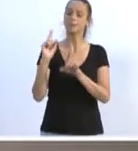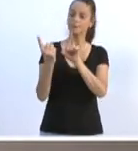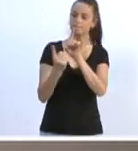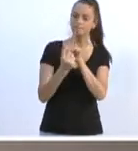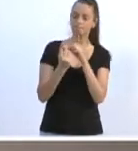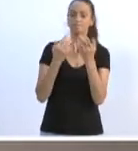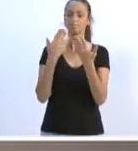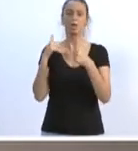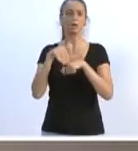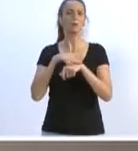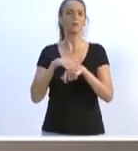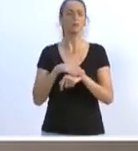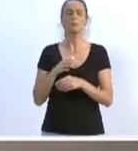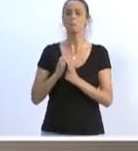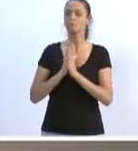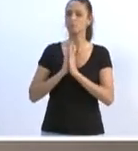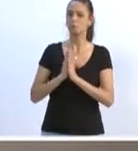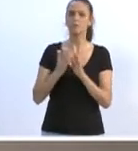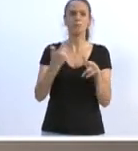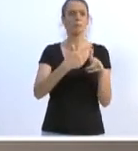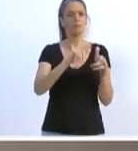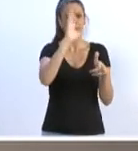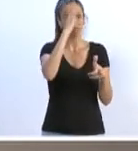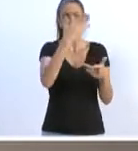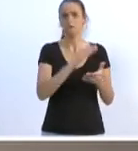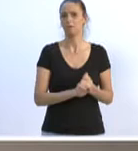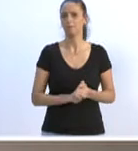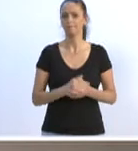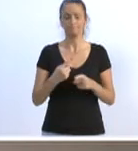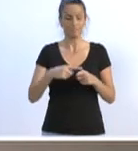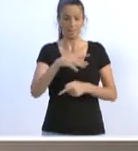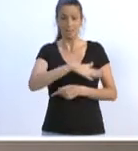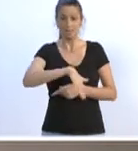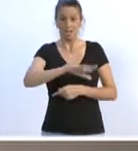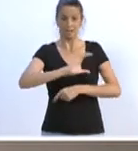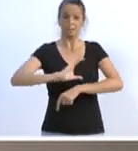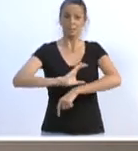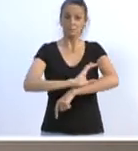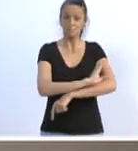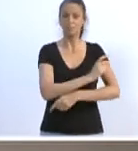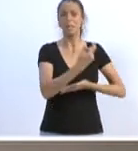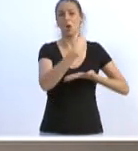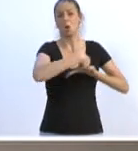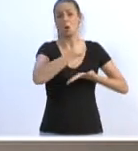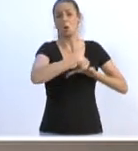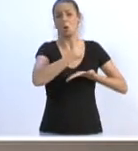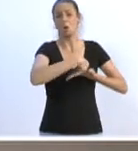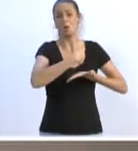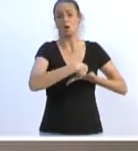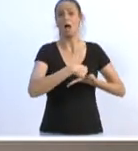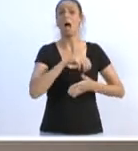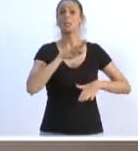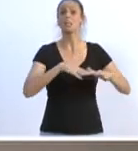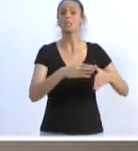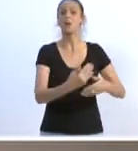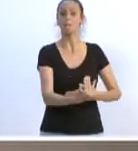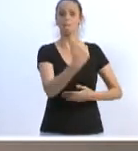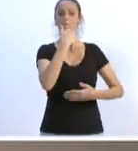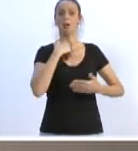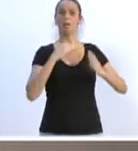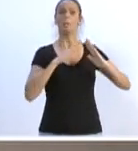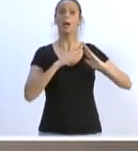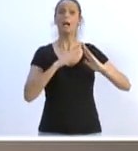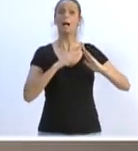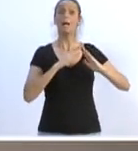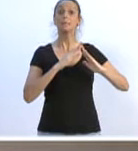solução porque o pessoal da nossa região a da itoupava central eles cobram muito eles chegam a ir lá na minha casa vereadores montar